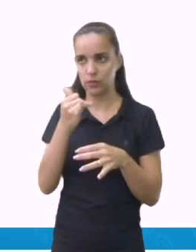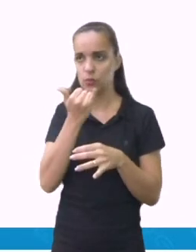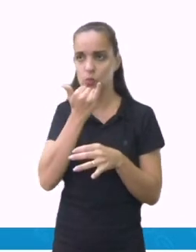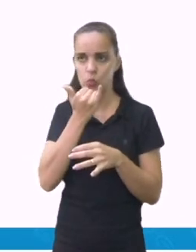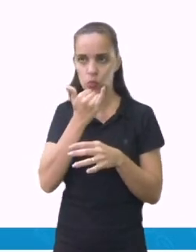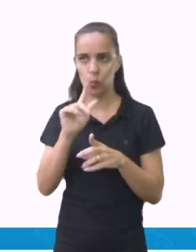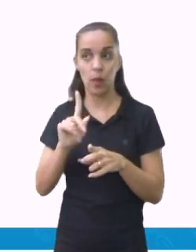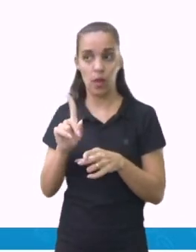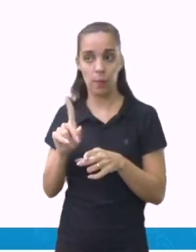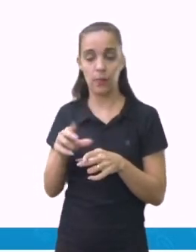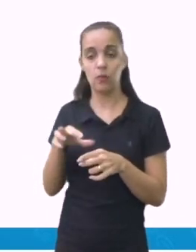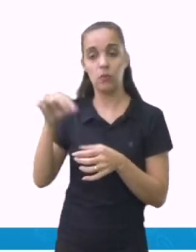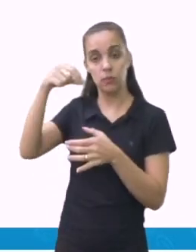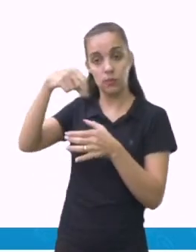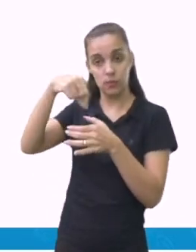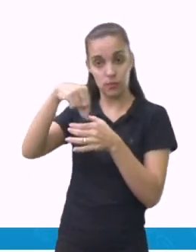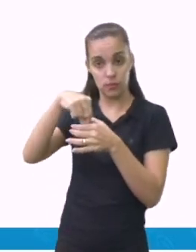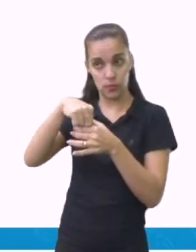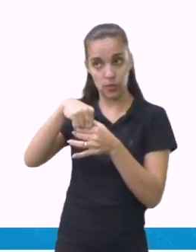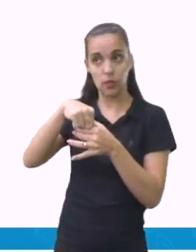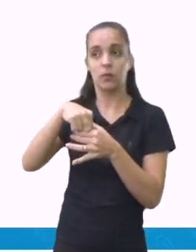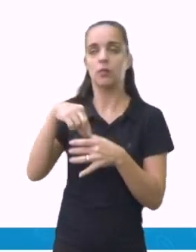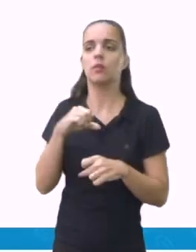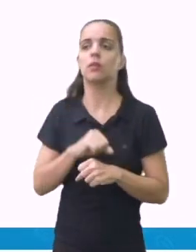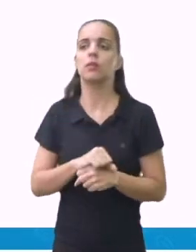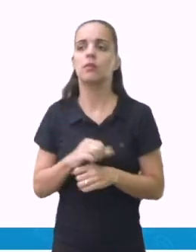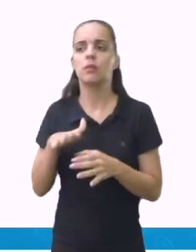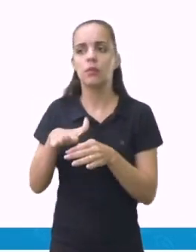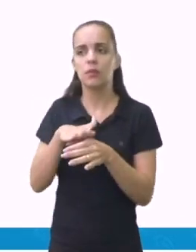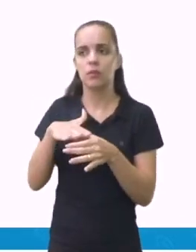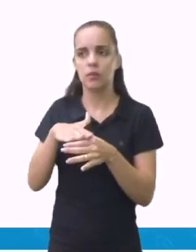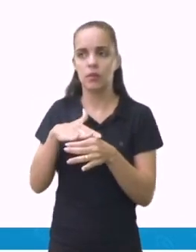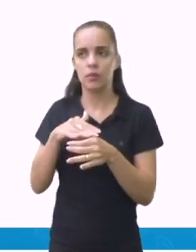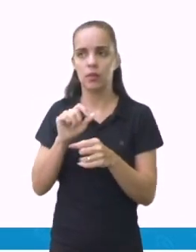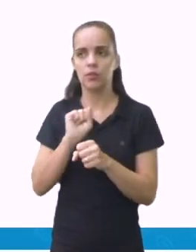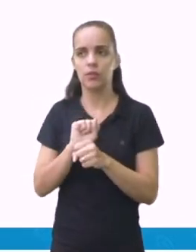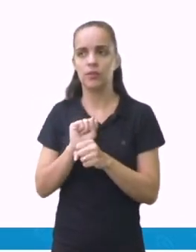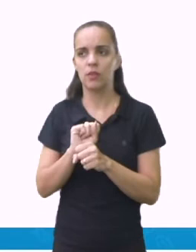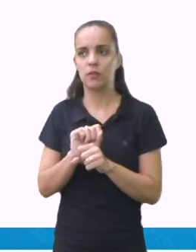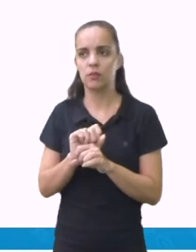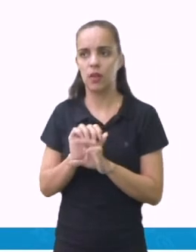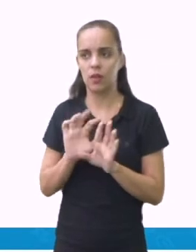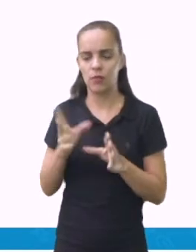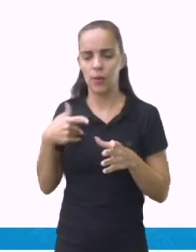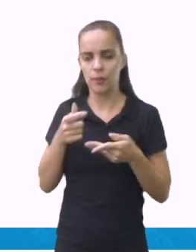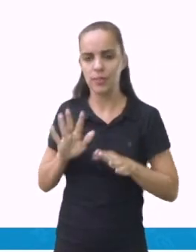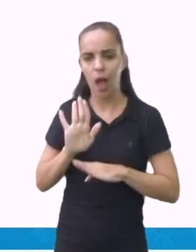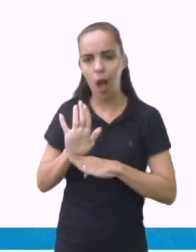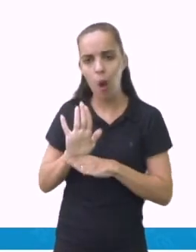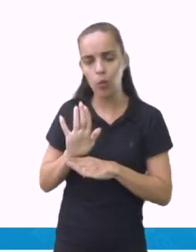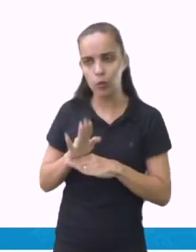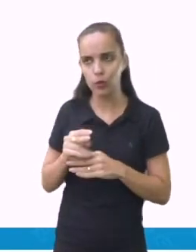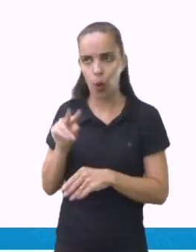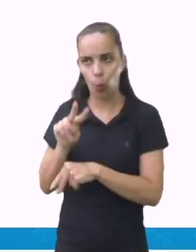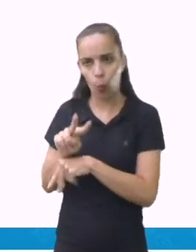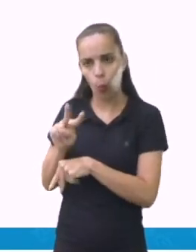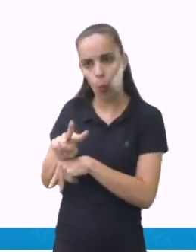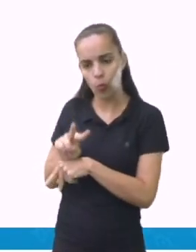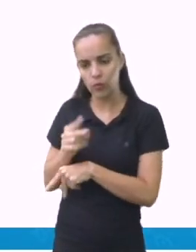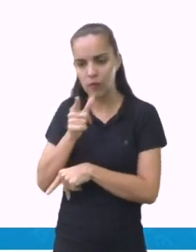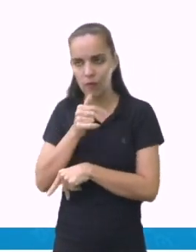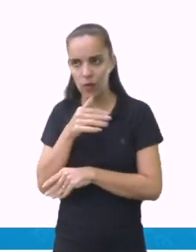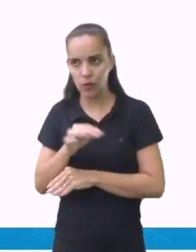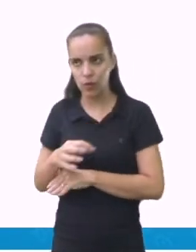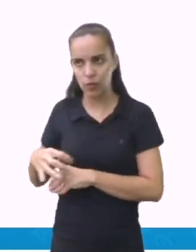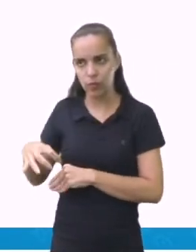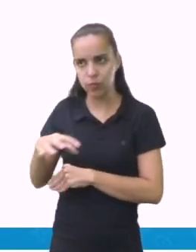A semente. E aí cria todo um ambiente favorável para que essa planta germine.